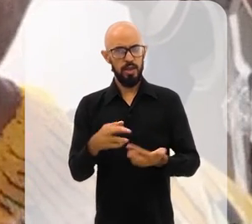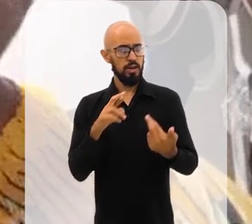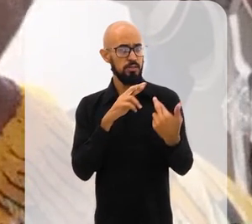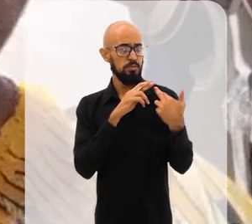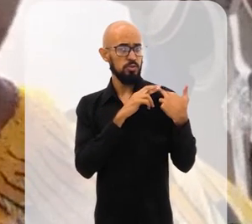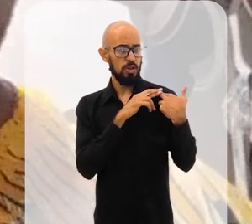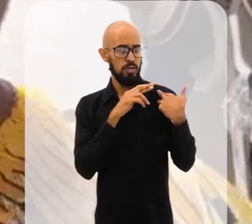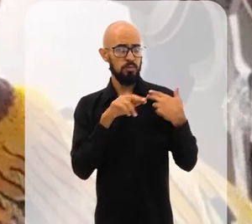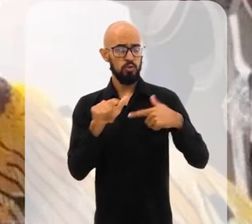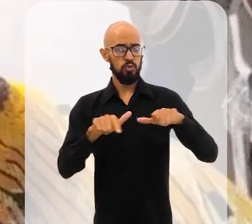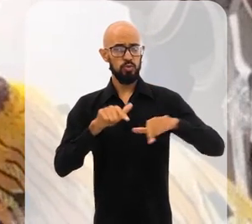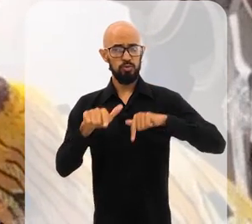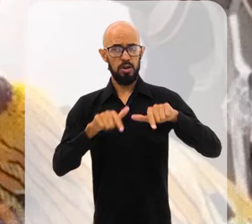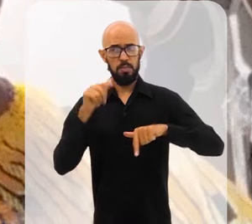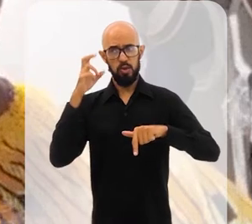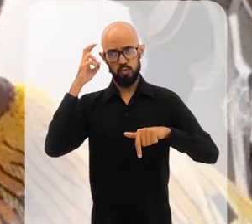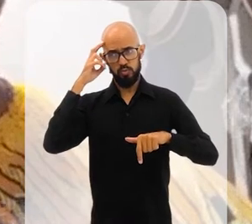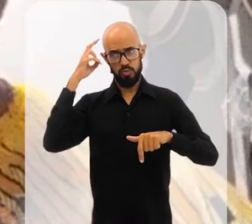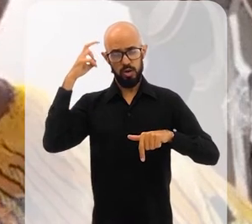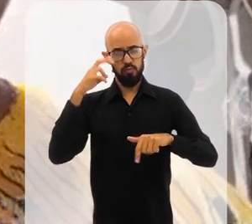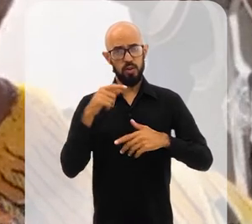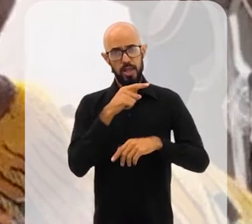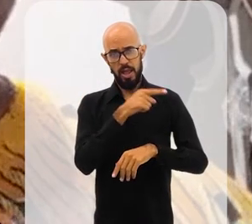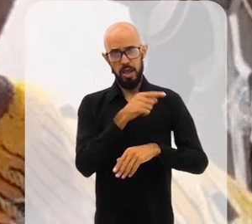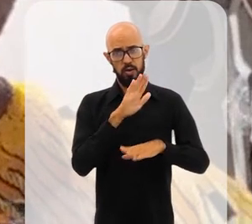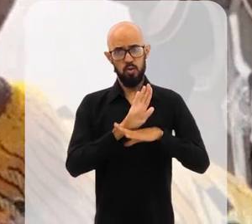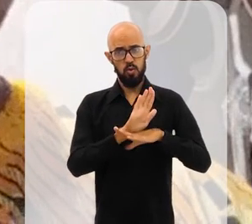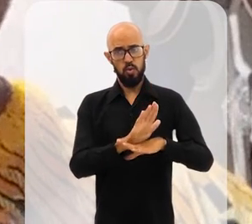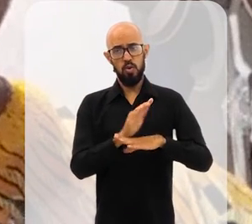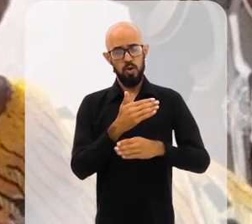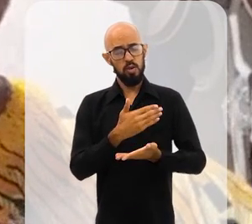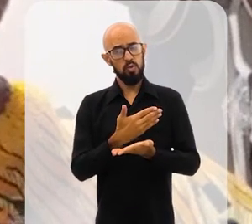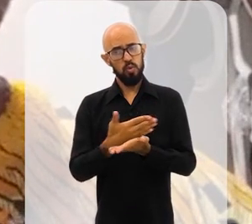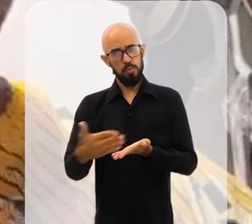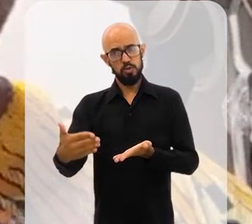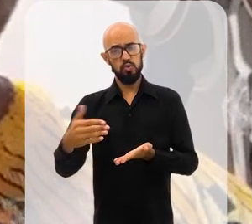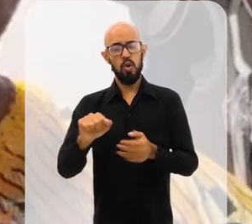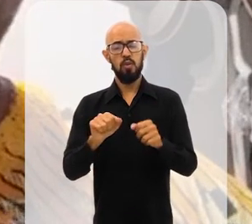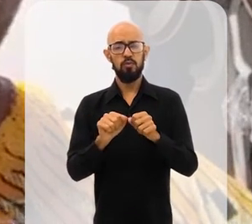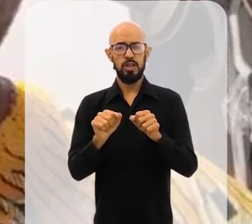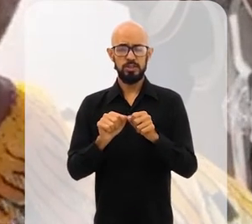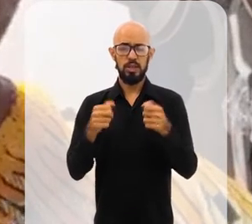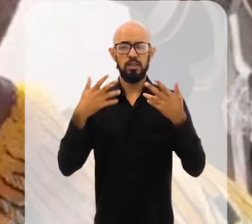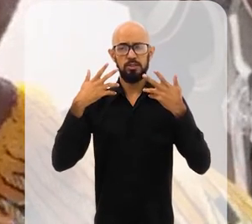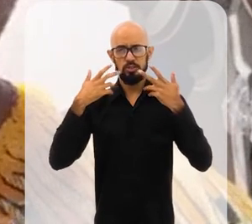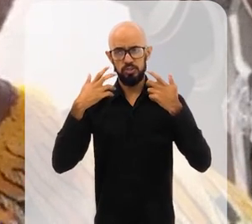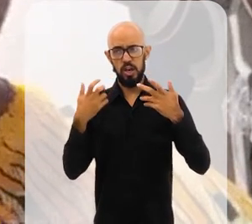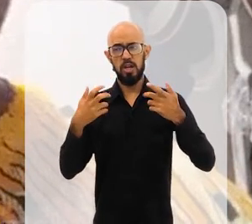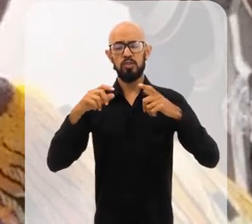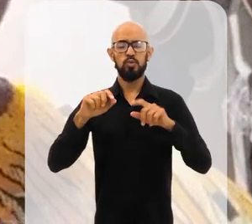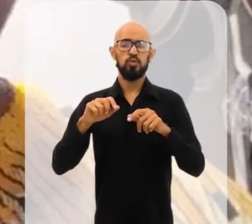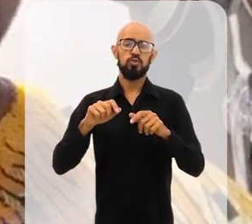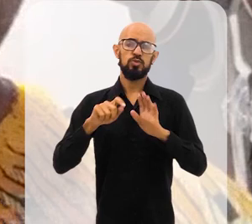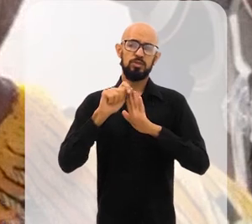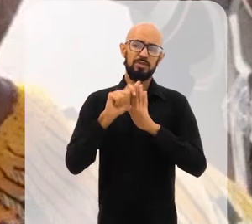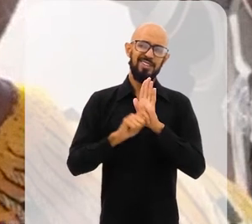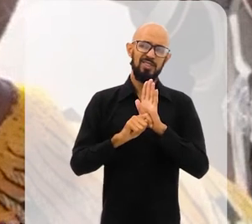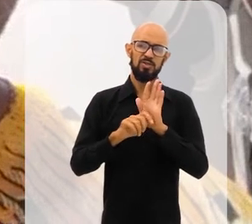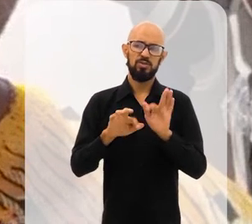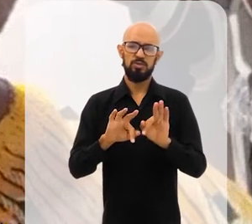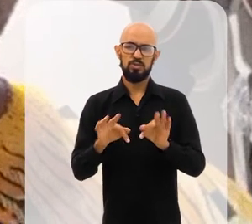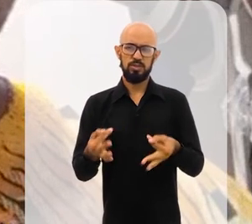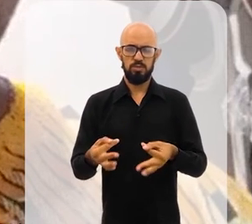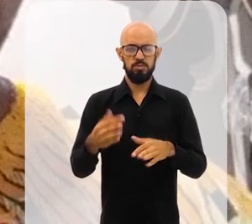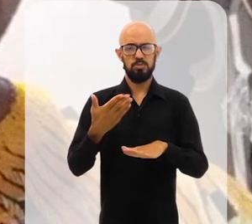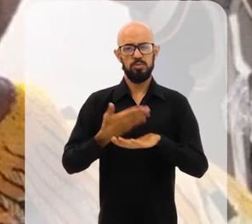atividades culturais da escola. E ela foi quem começou a fazer algumas pequenas encenações, alguns pequenos